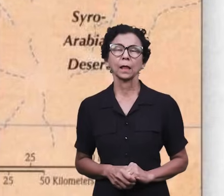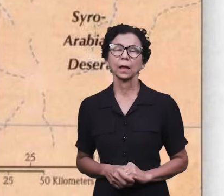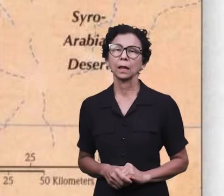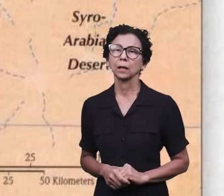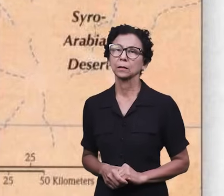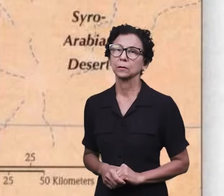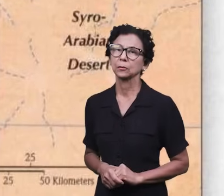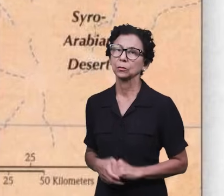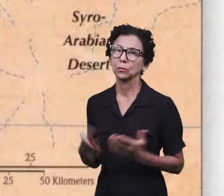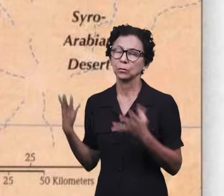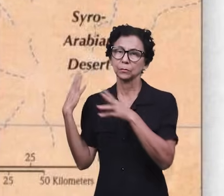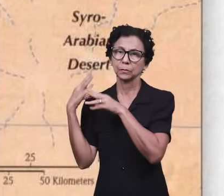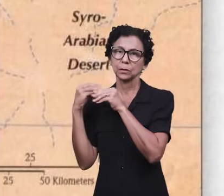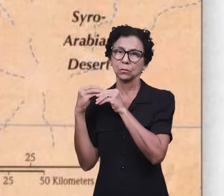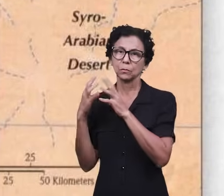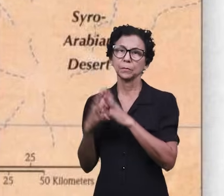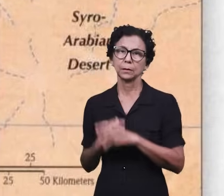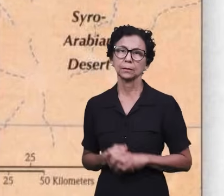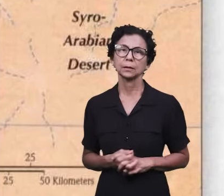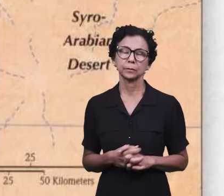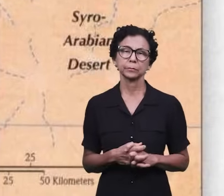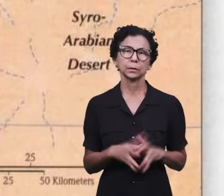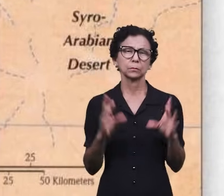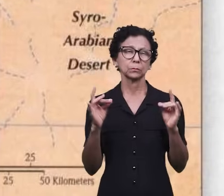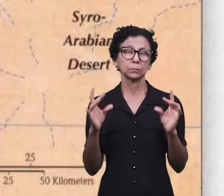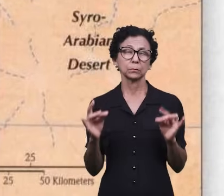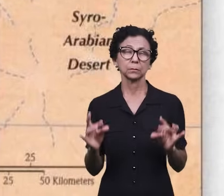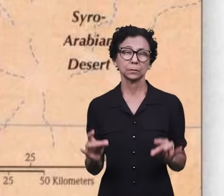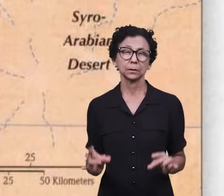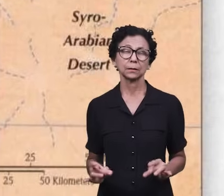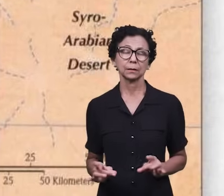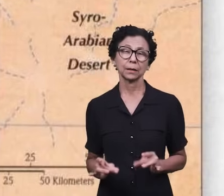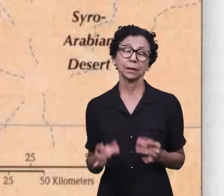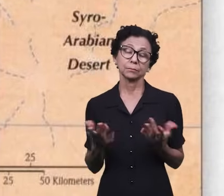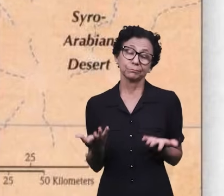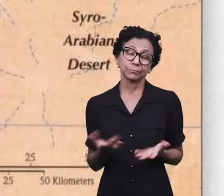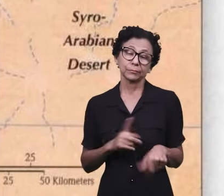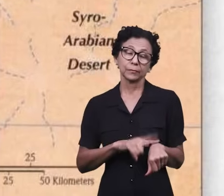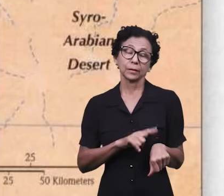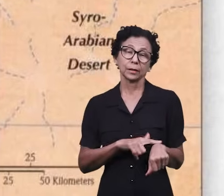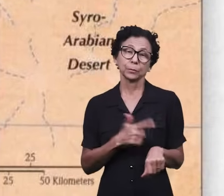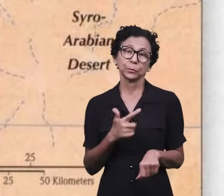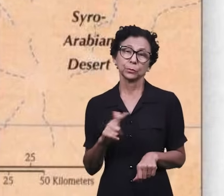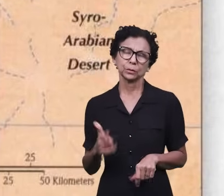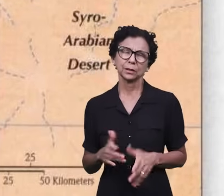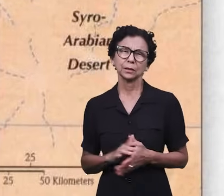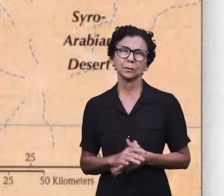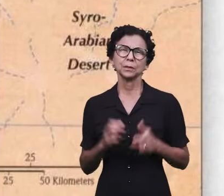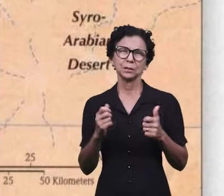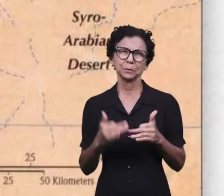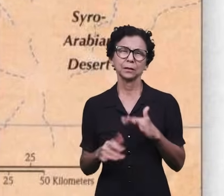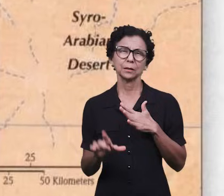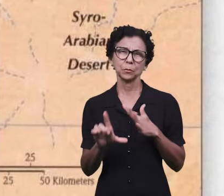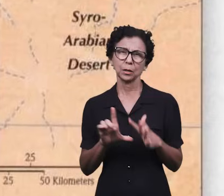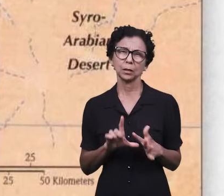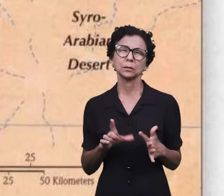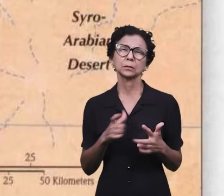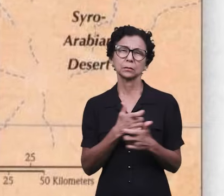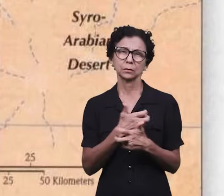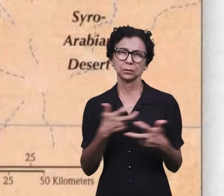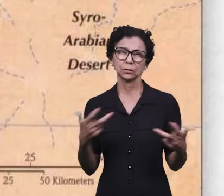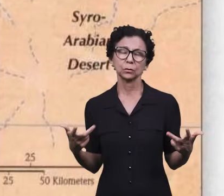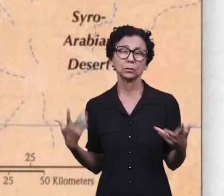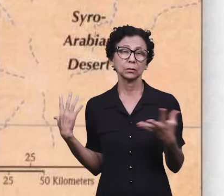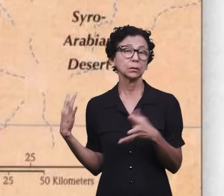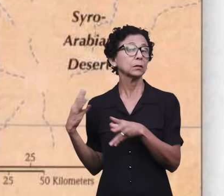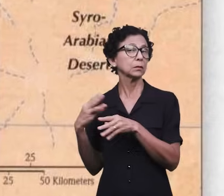edição e são muitos fatos para se falar. Mas como também muita coisa já foi dita, nós podemos agora